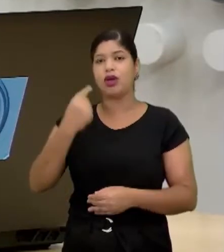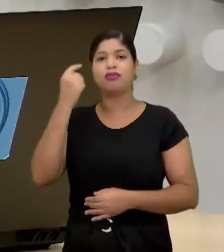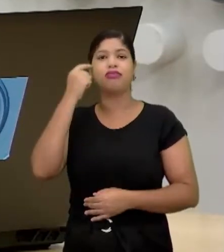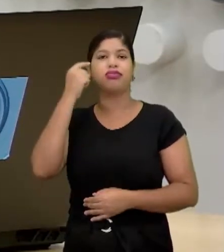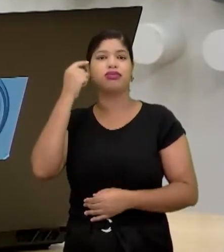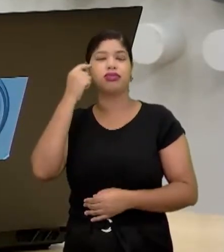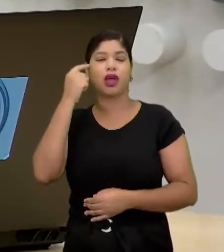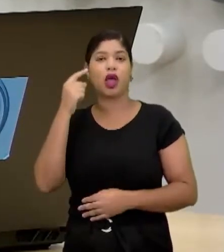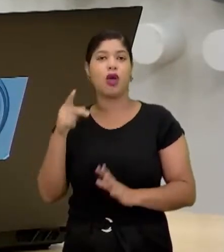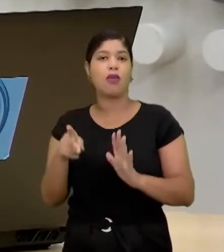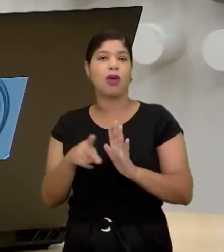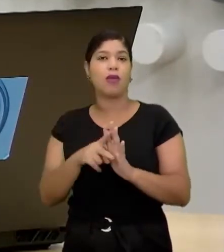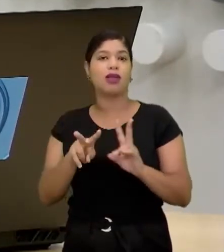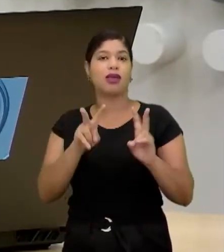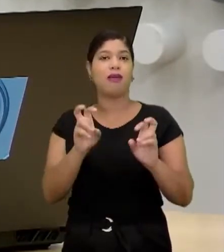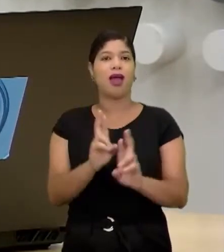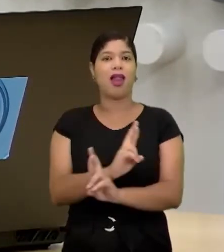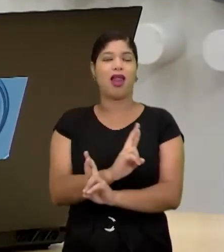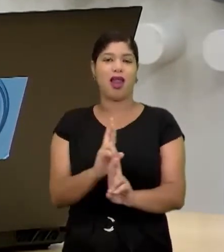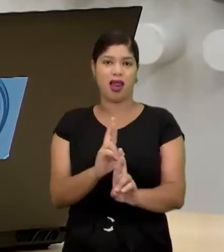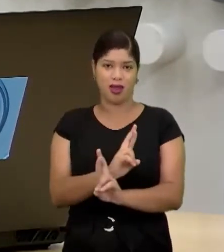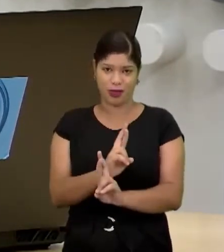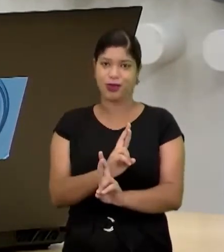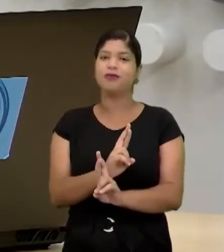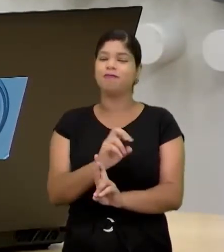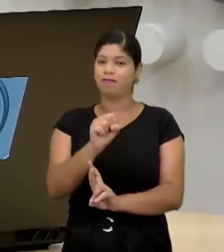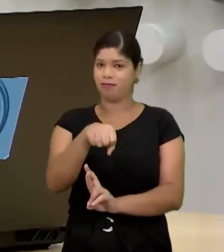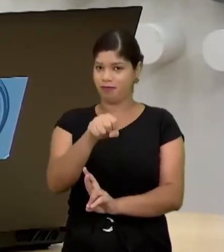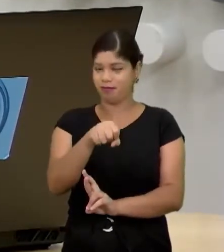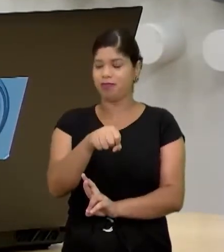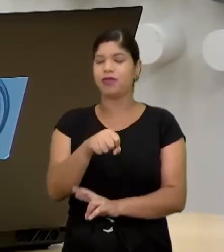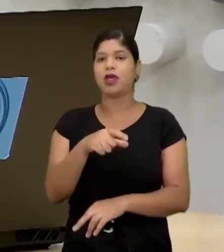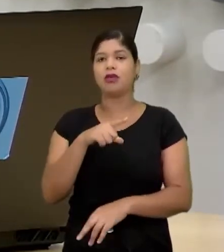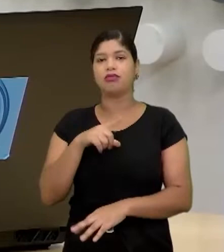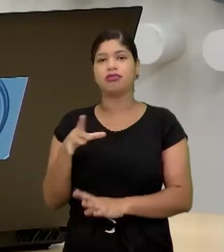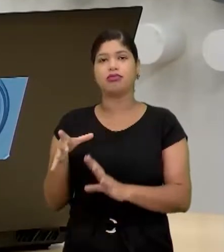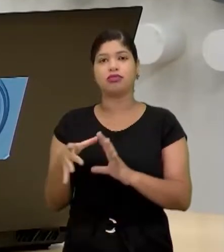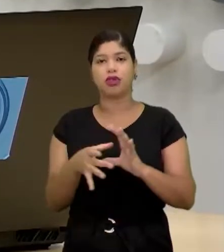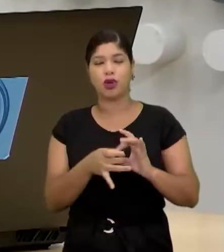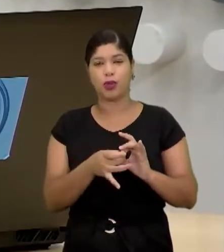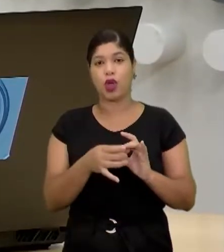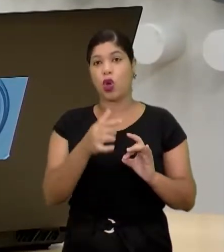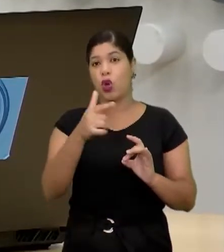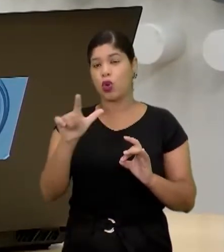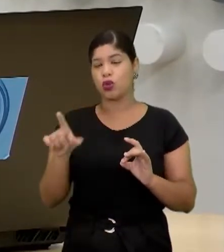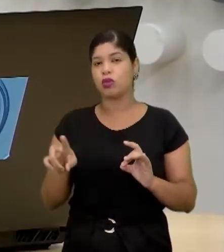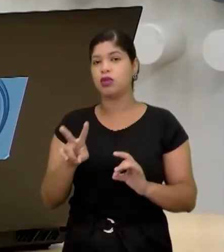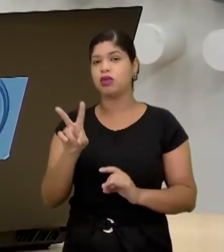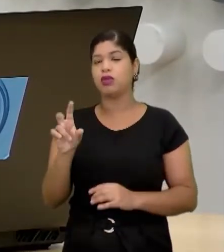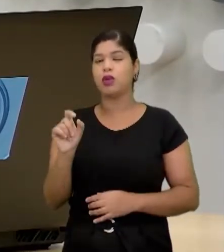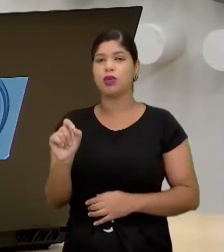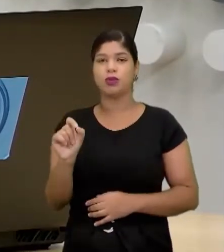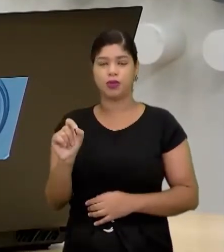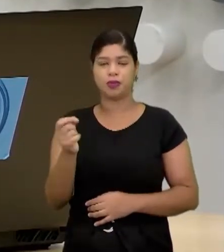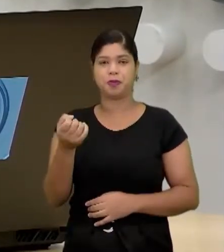pense sobre e fica correlata que tá bem ligadinha assim com esse tema que é o seguinte